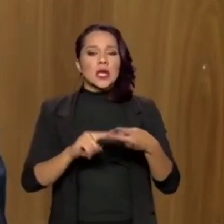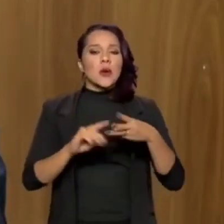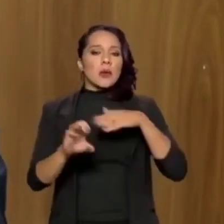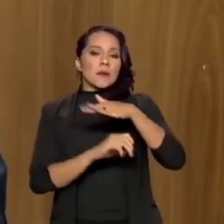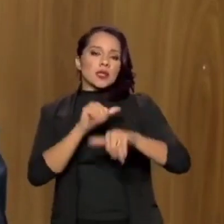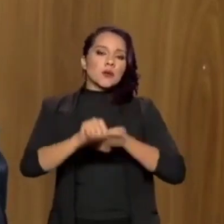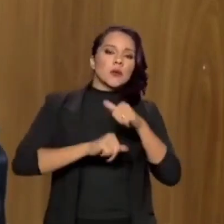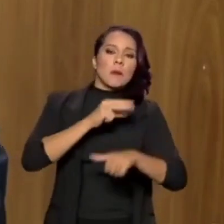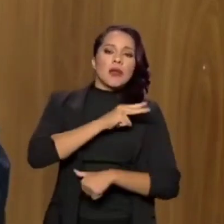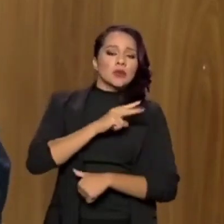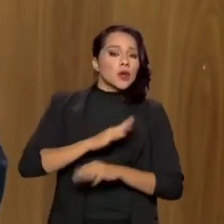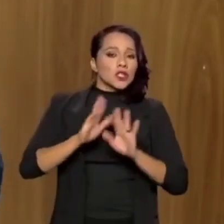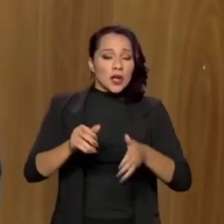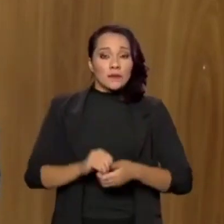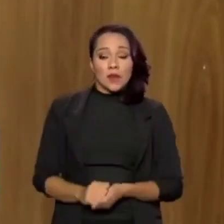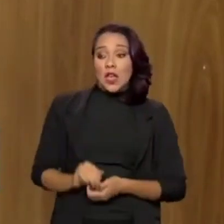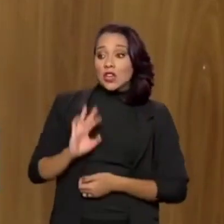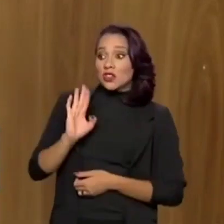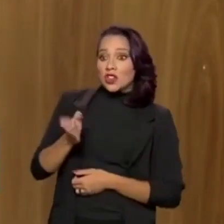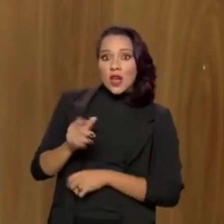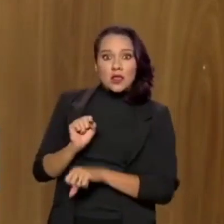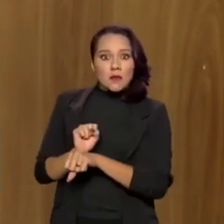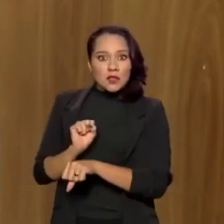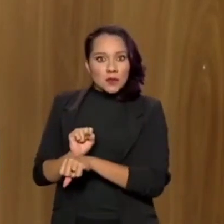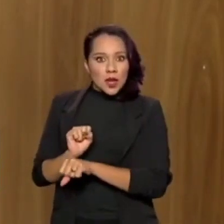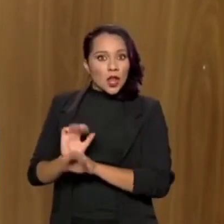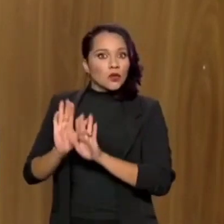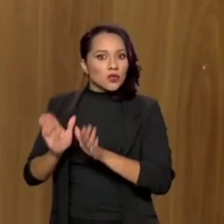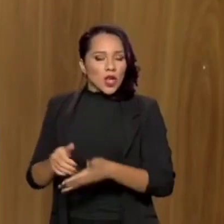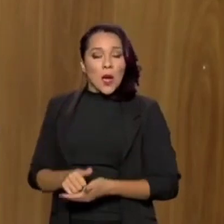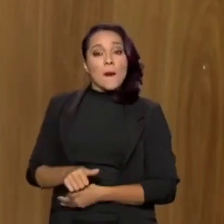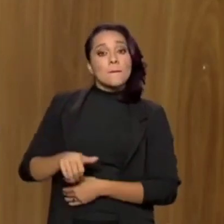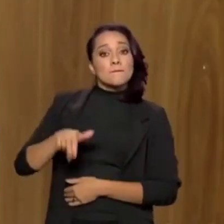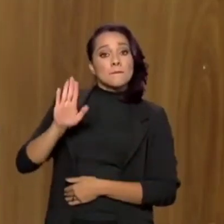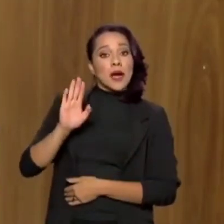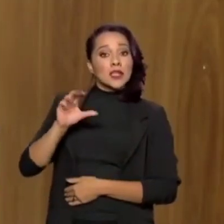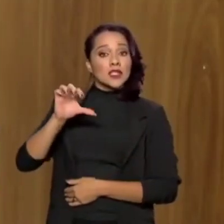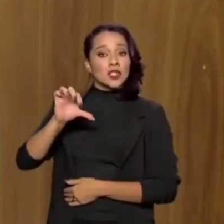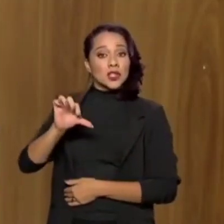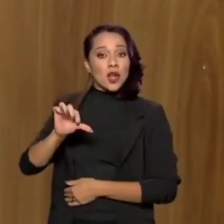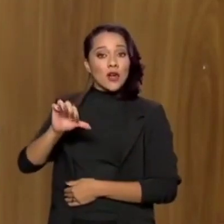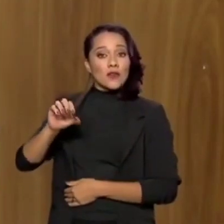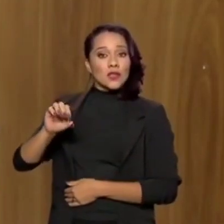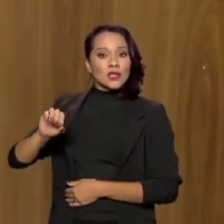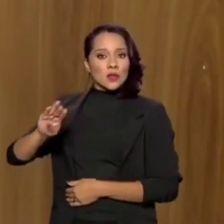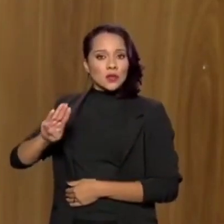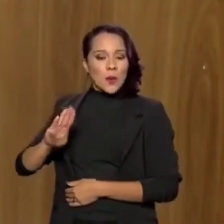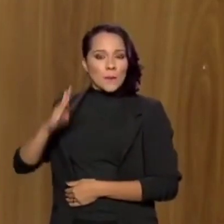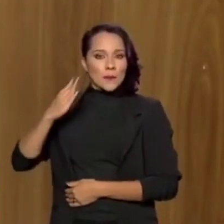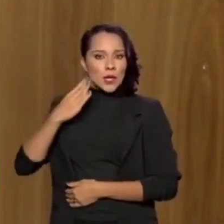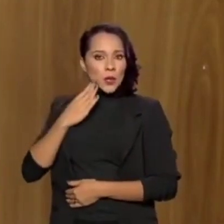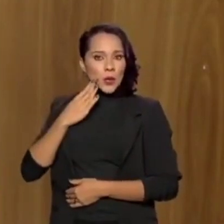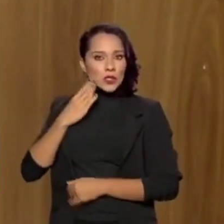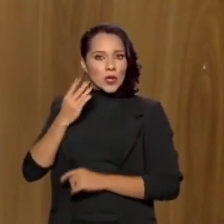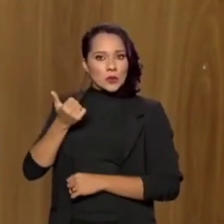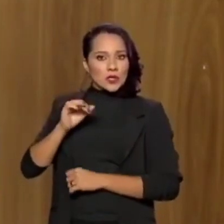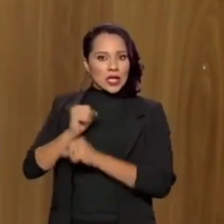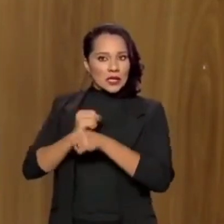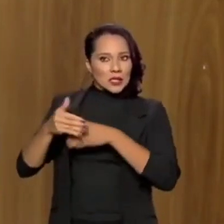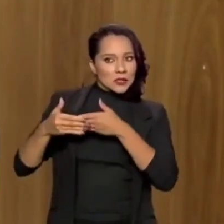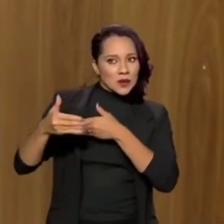privatizações, nós já temos encomendados mais 900 bilhões para os próximos 10